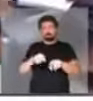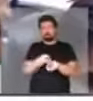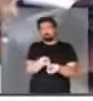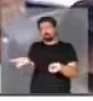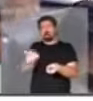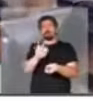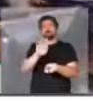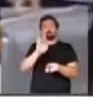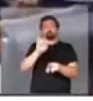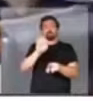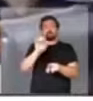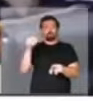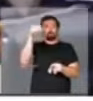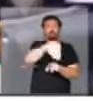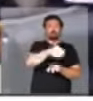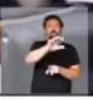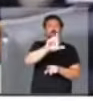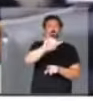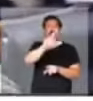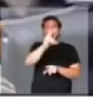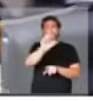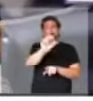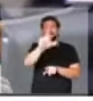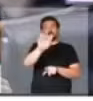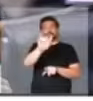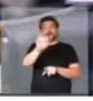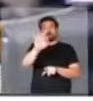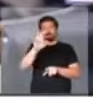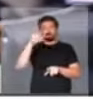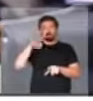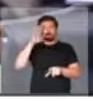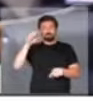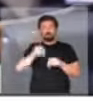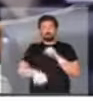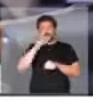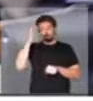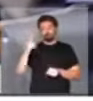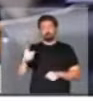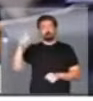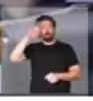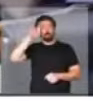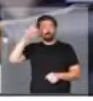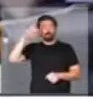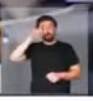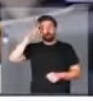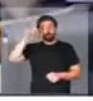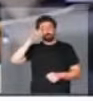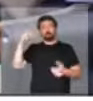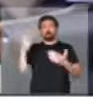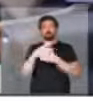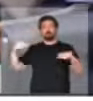Itabirito até Conselheiro Lafayette, virou uma máquina de matar. Não tem um dia que passa sem